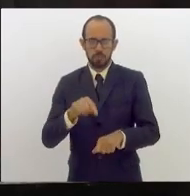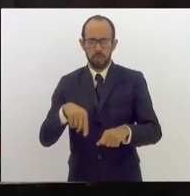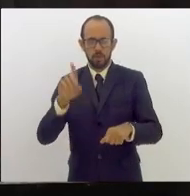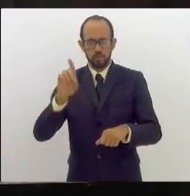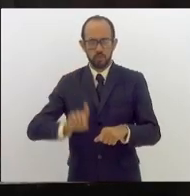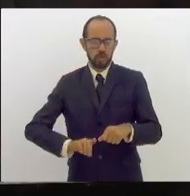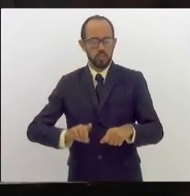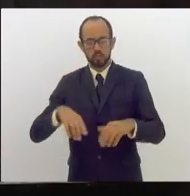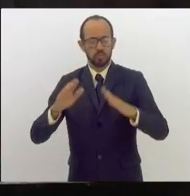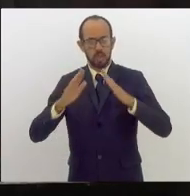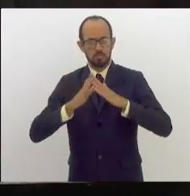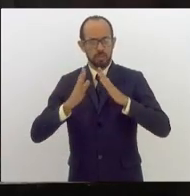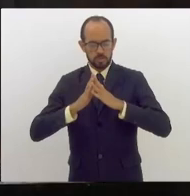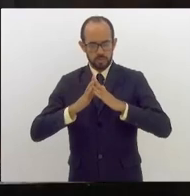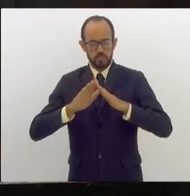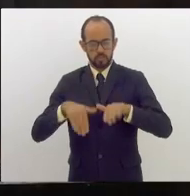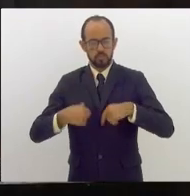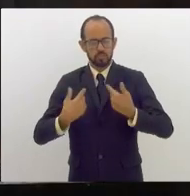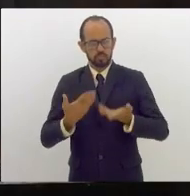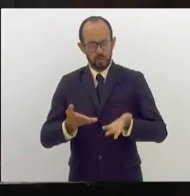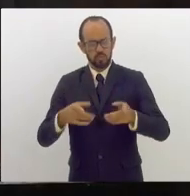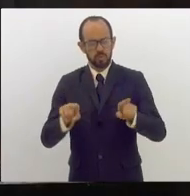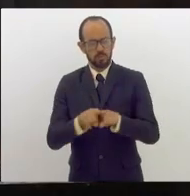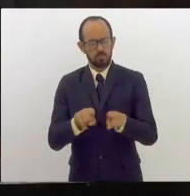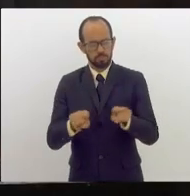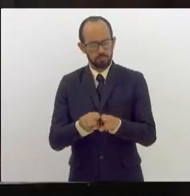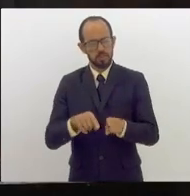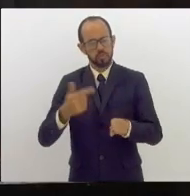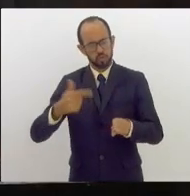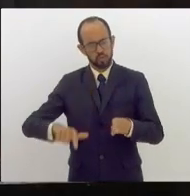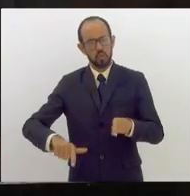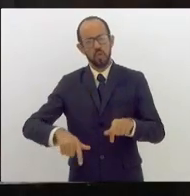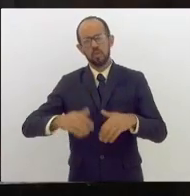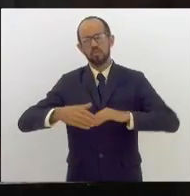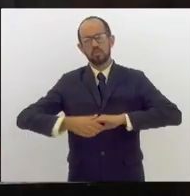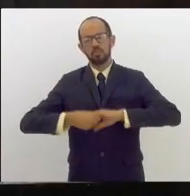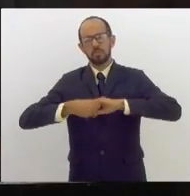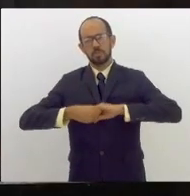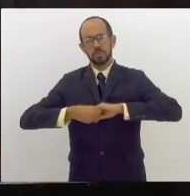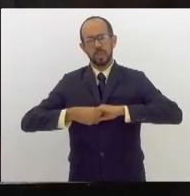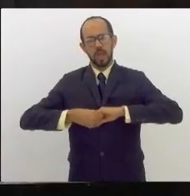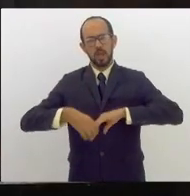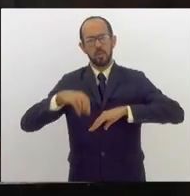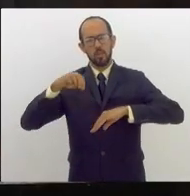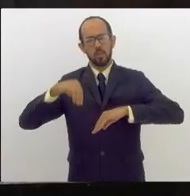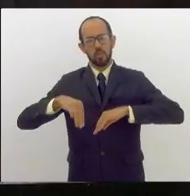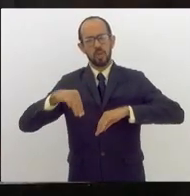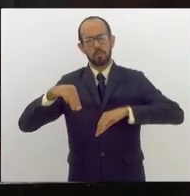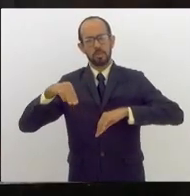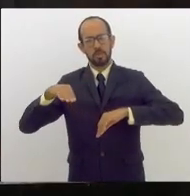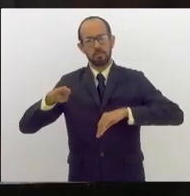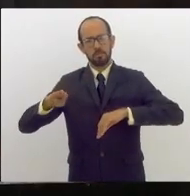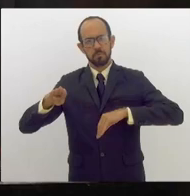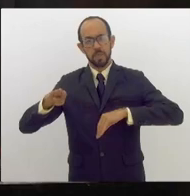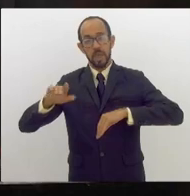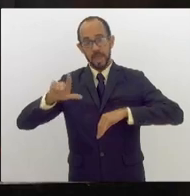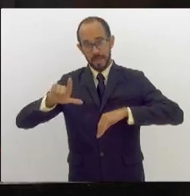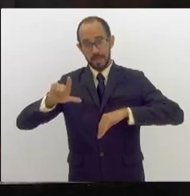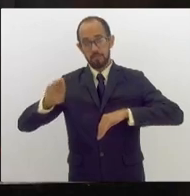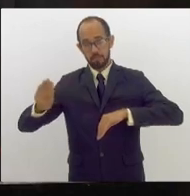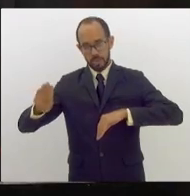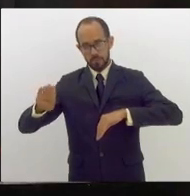direito da Habitação que era o de novo aqui pra retificar cumprimentar o movimento de lutas dos bairros vilas e favelas o MLB